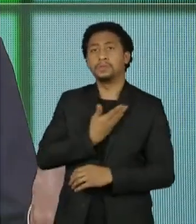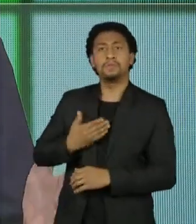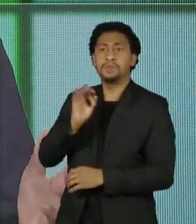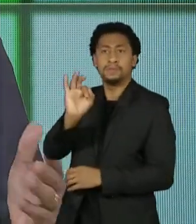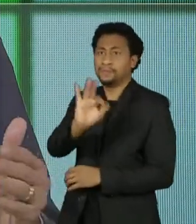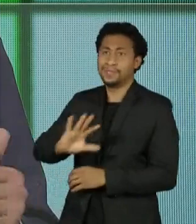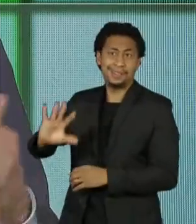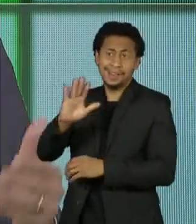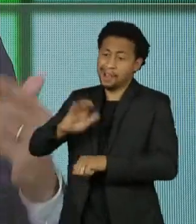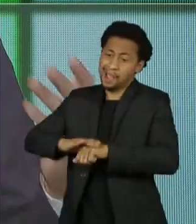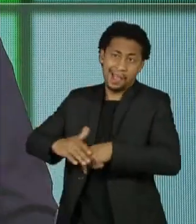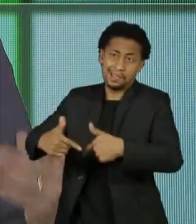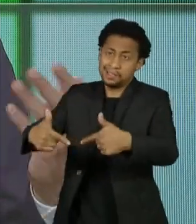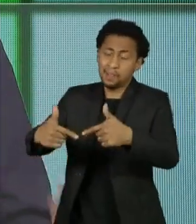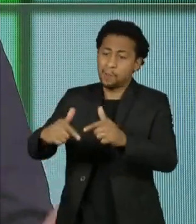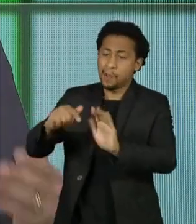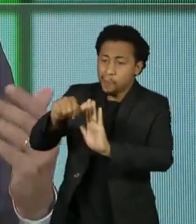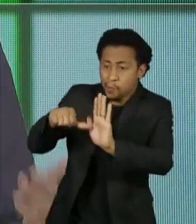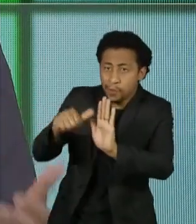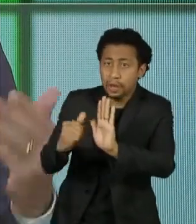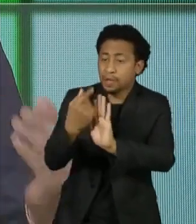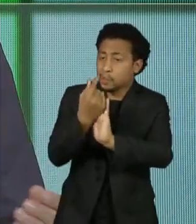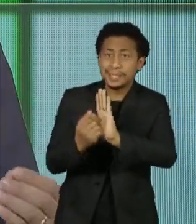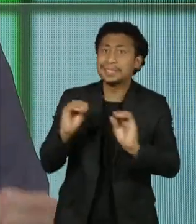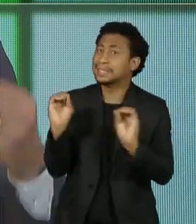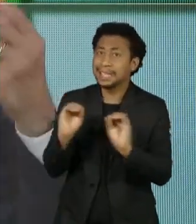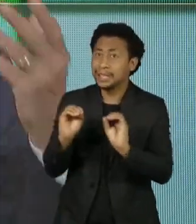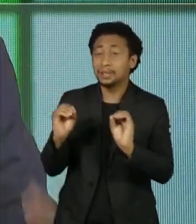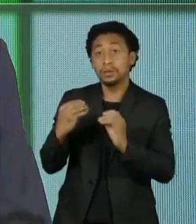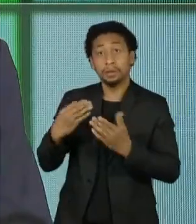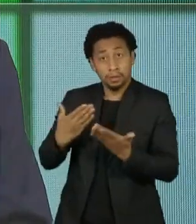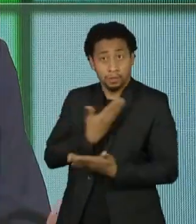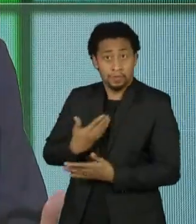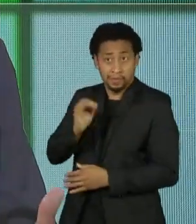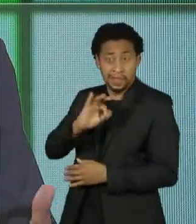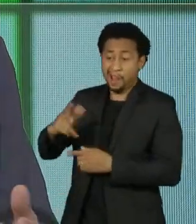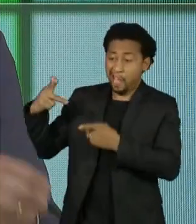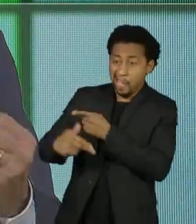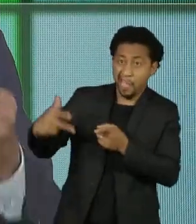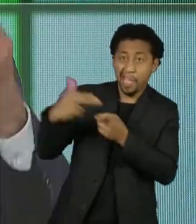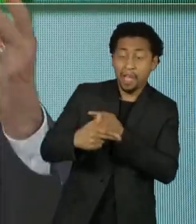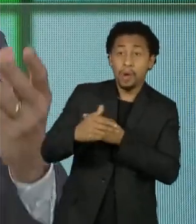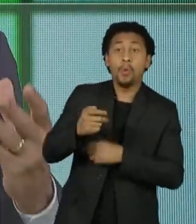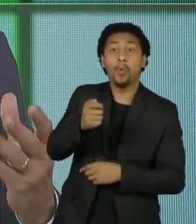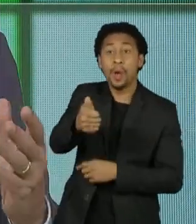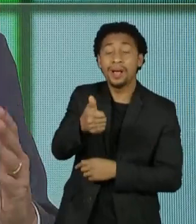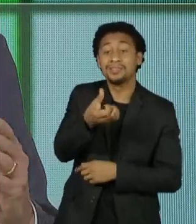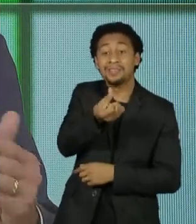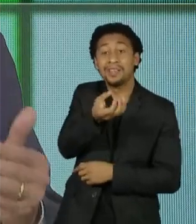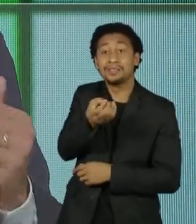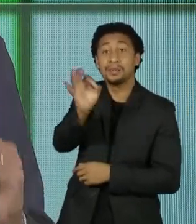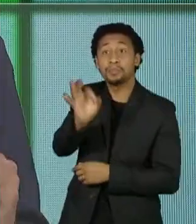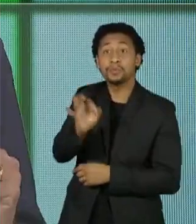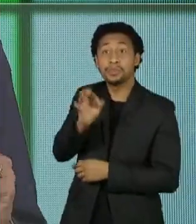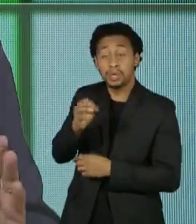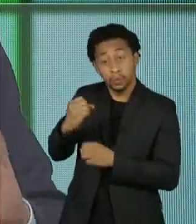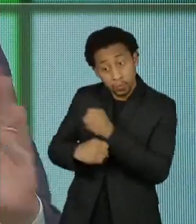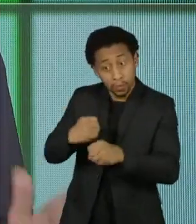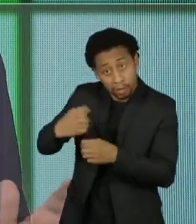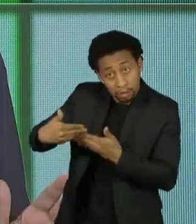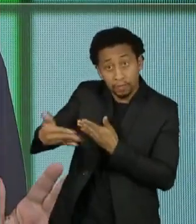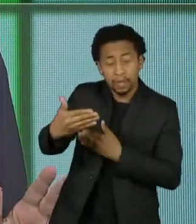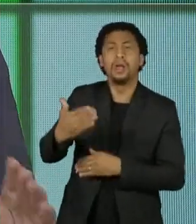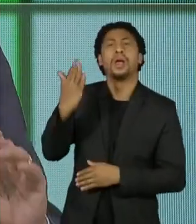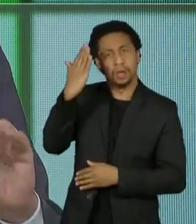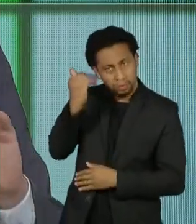está cortando mais de 40% do orçamento da saúde para o ano que vem. O que está acontecendo no governo federal, eu sei muito bem que